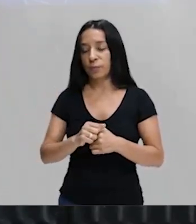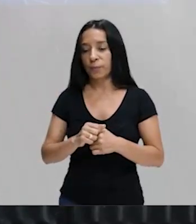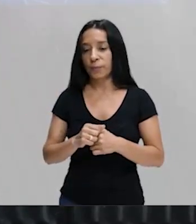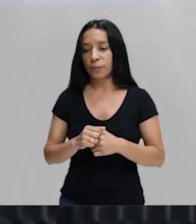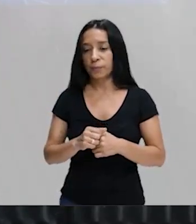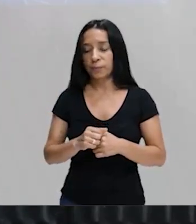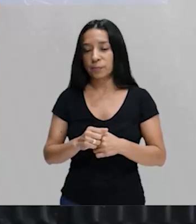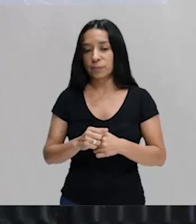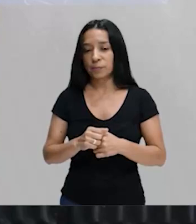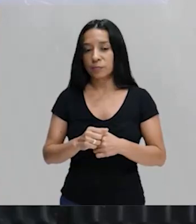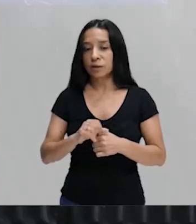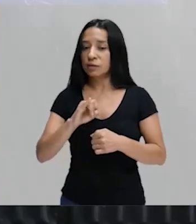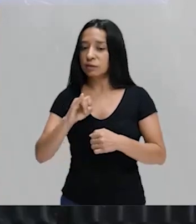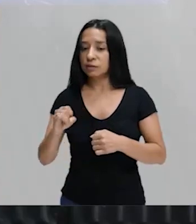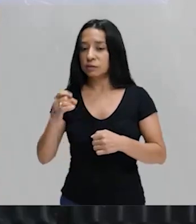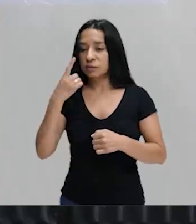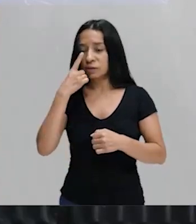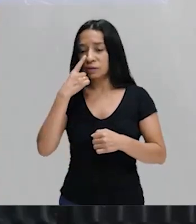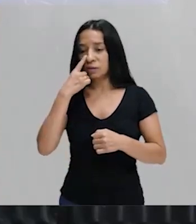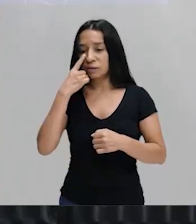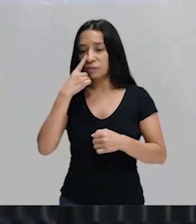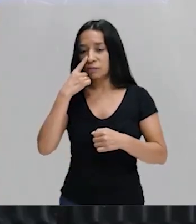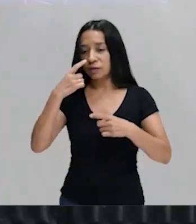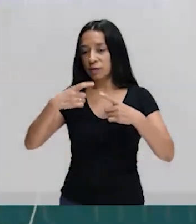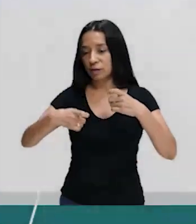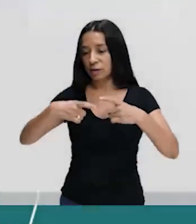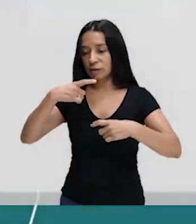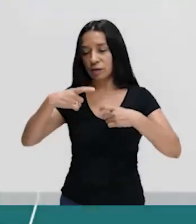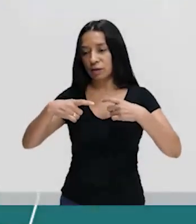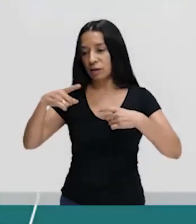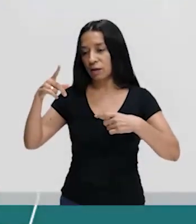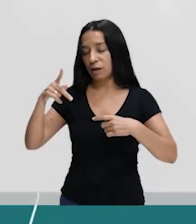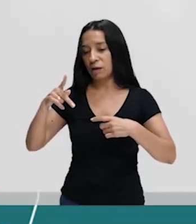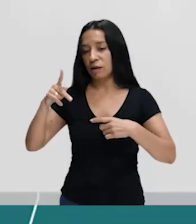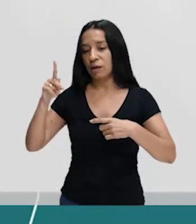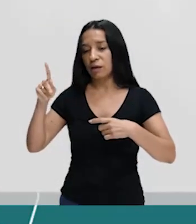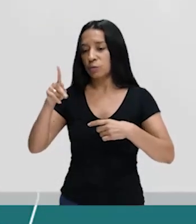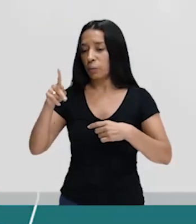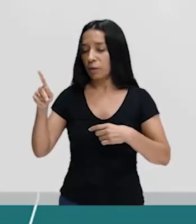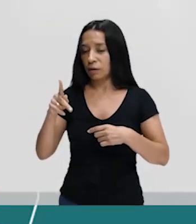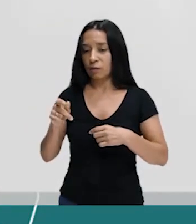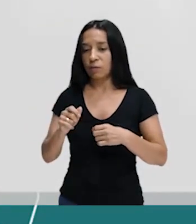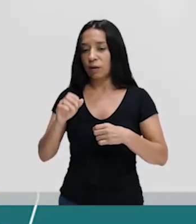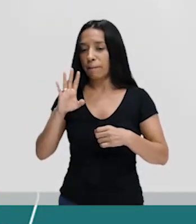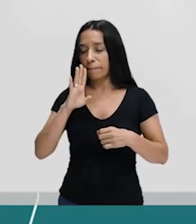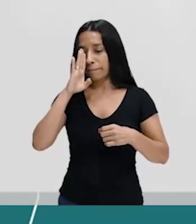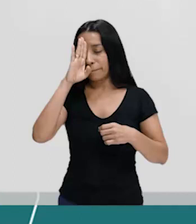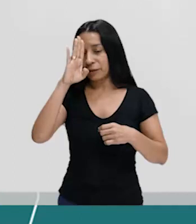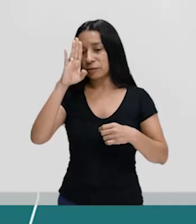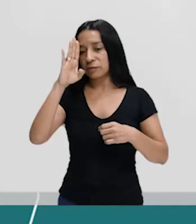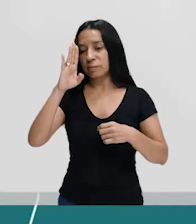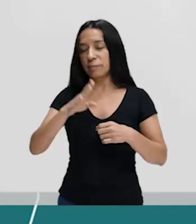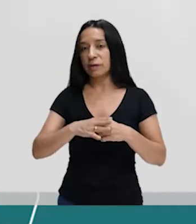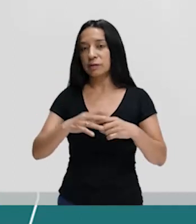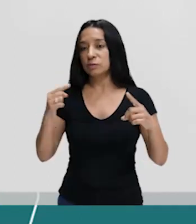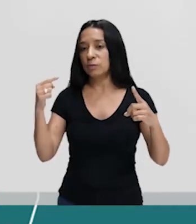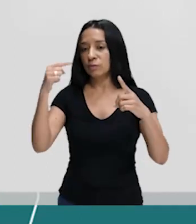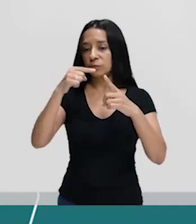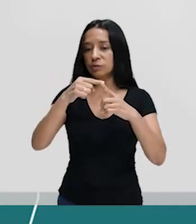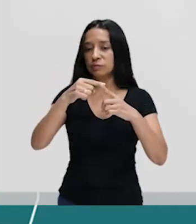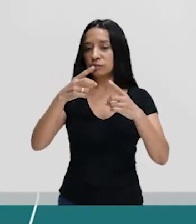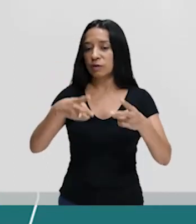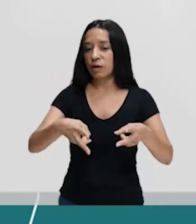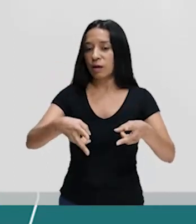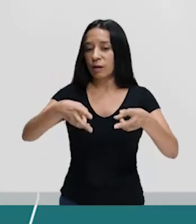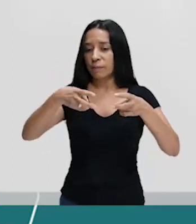Sul. Se você olhar para a Guerra do Paraguai, uma das principais motivações dessa guerra é justamente a